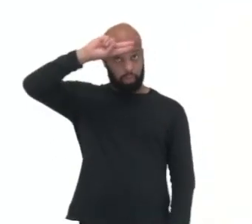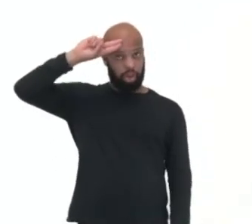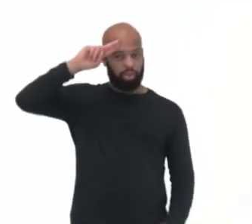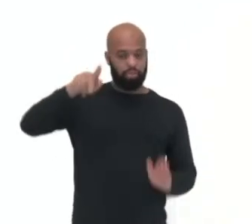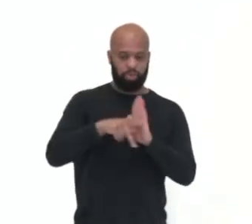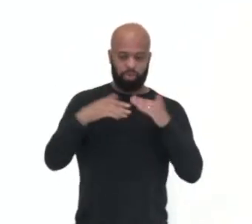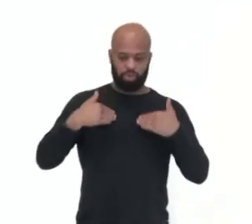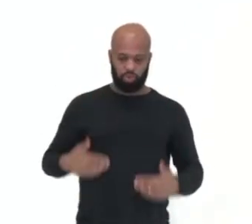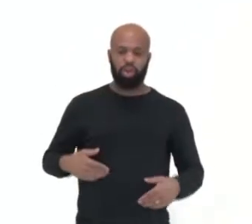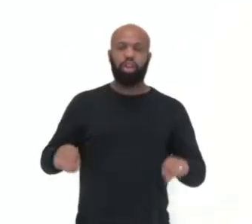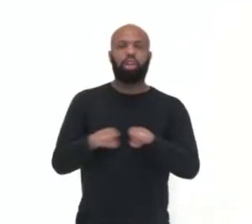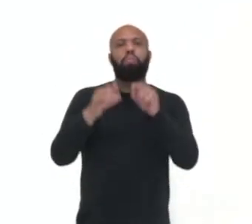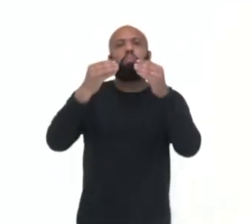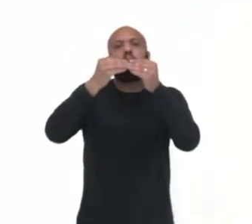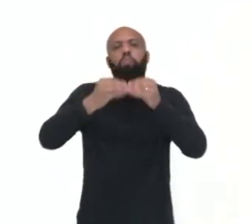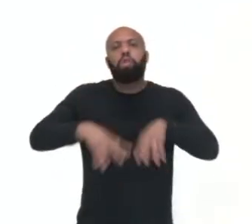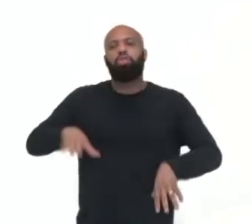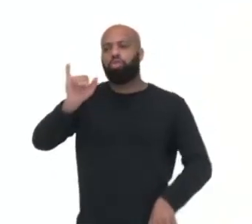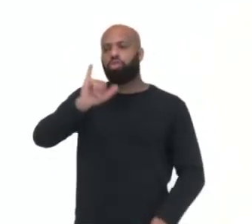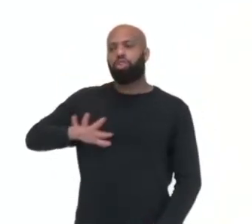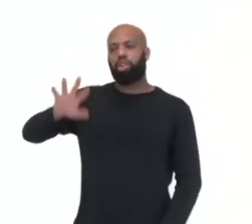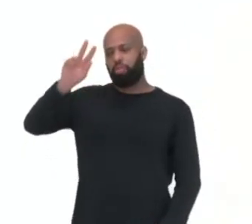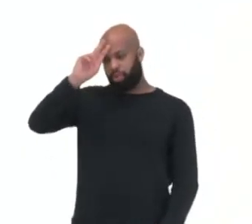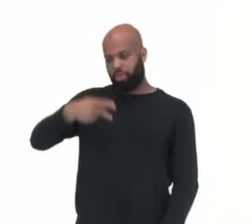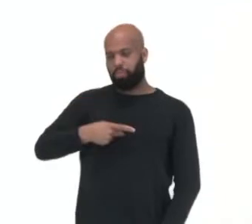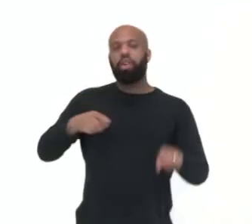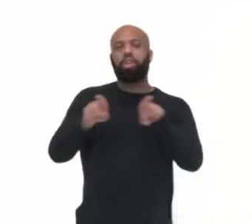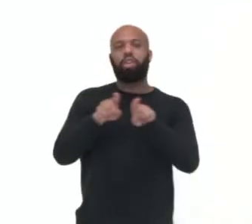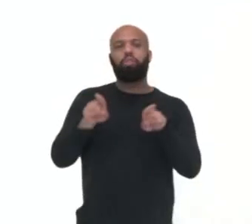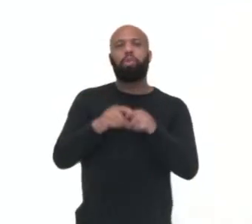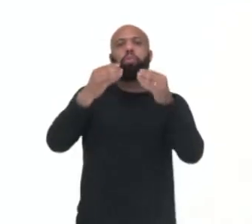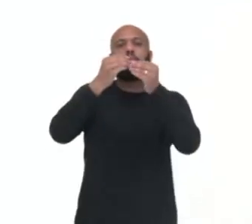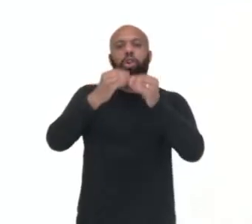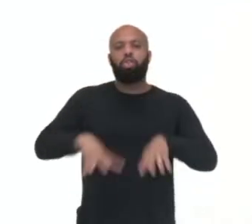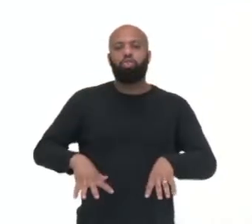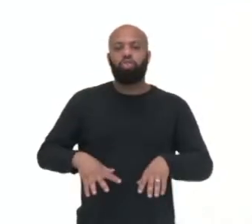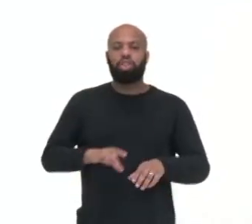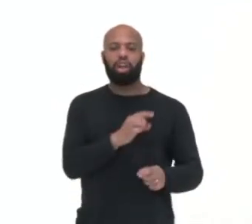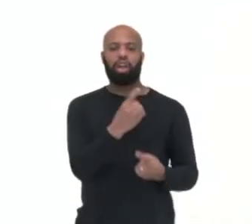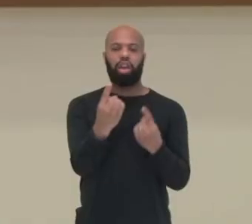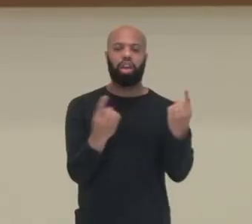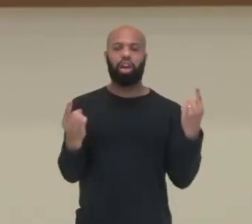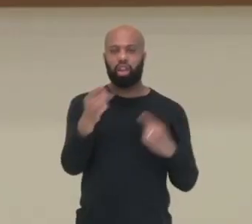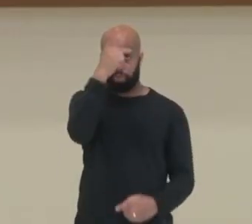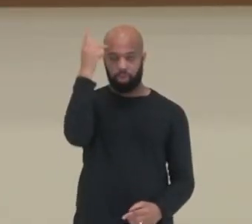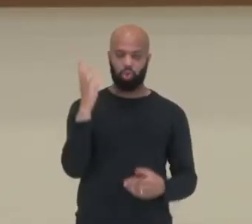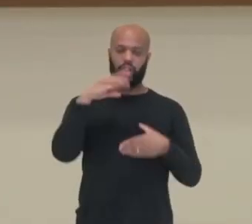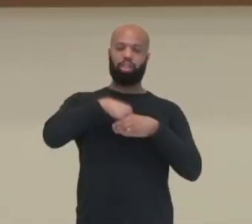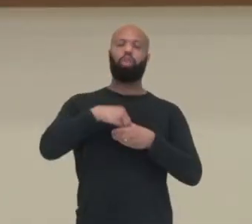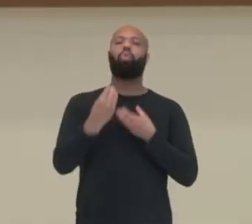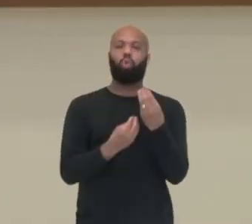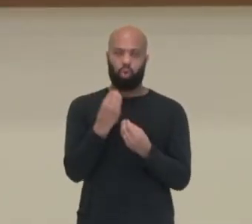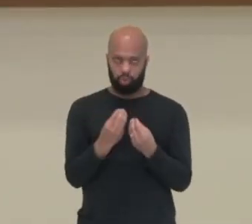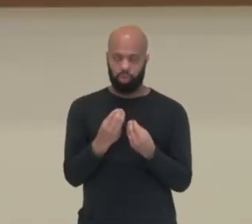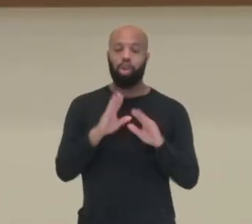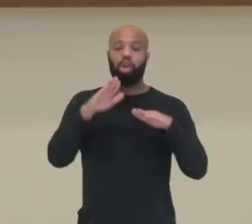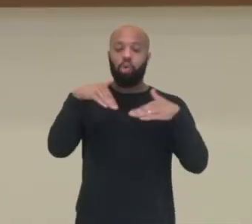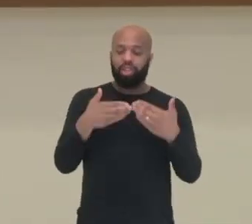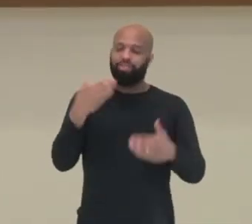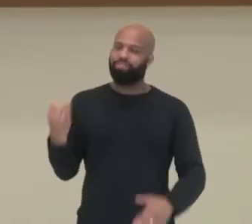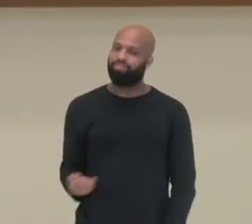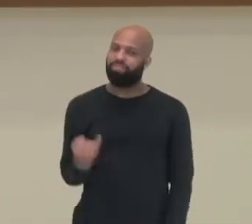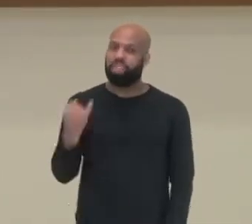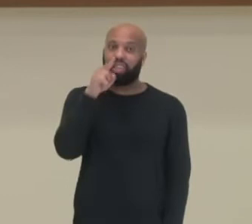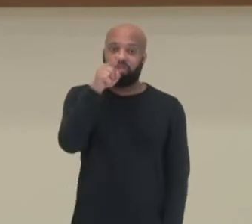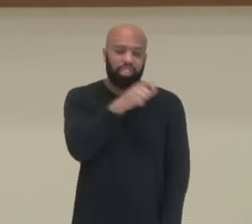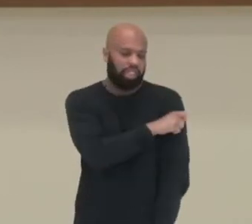autoestima e a autoimagem, prejudicando também a constituição subjetiva do sujeito. Então é importante que você, estudante,